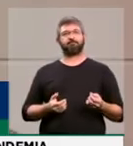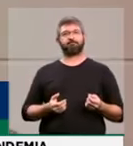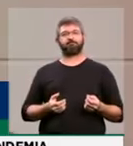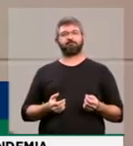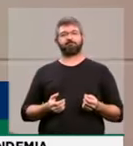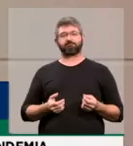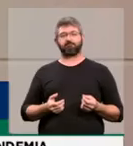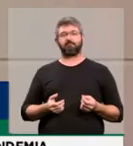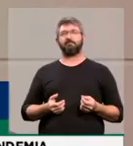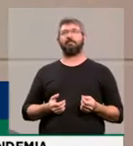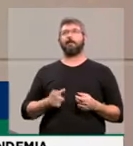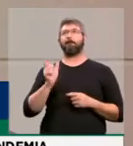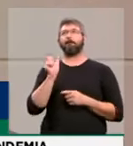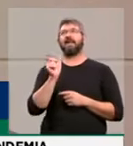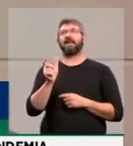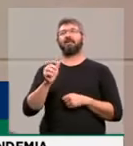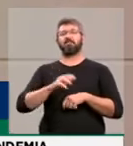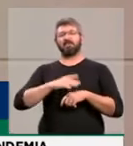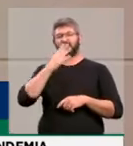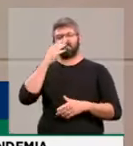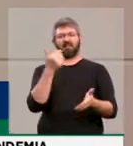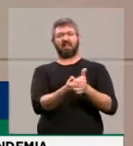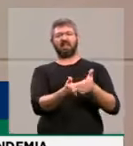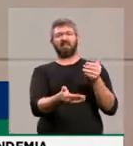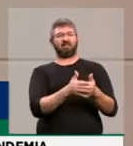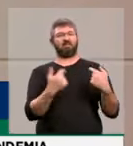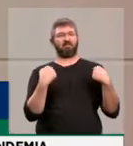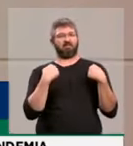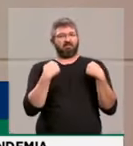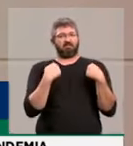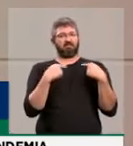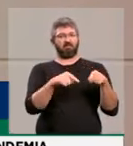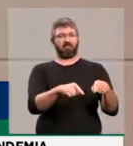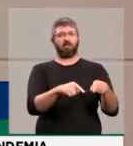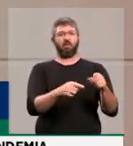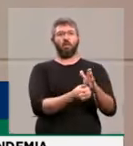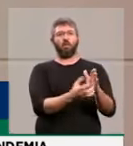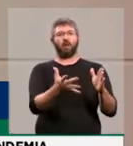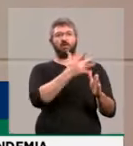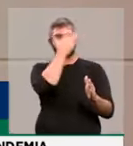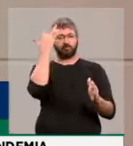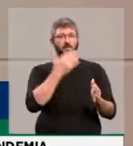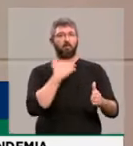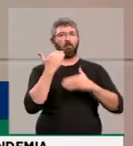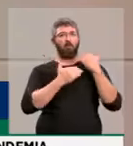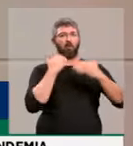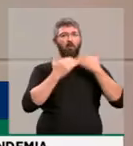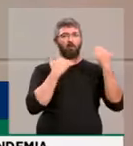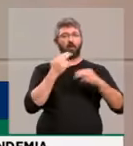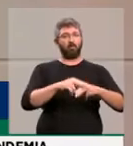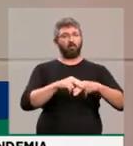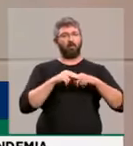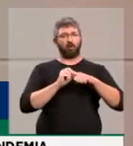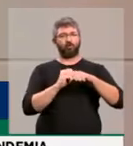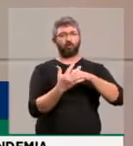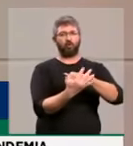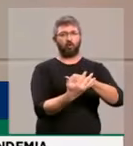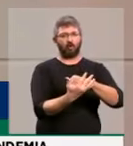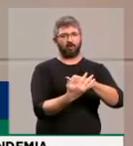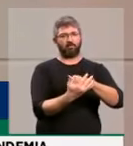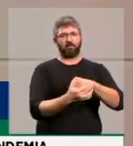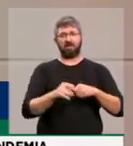indiferença, na outra palavra, né, de maior descaso com a quantidade de brasileiros que vem morrendo por essa grave doença,